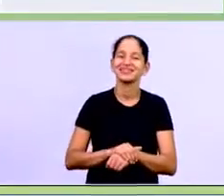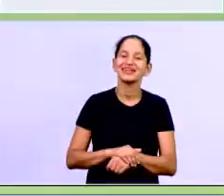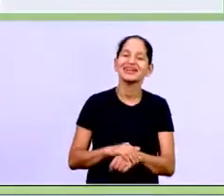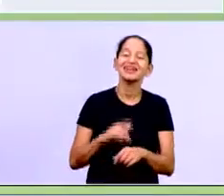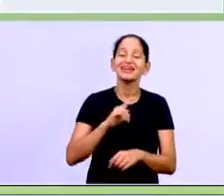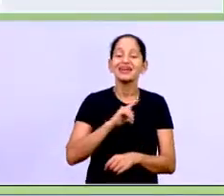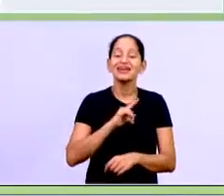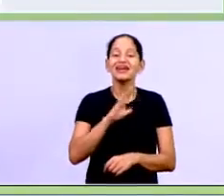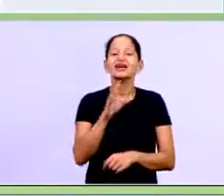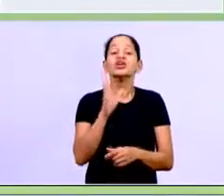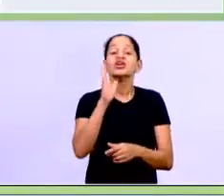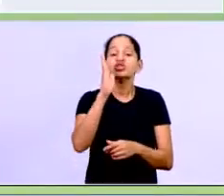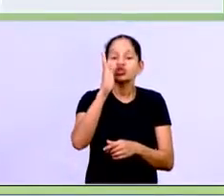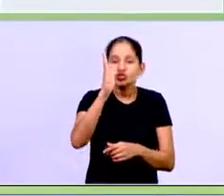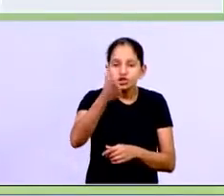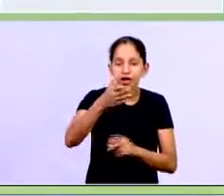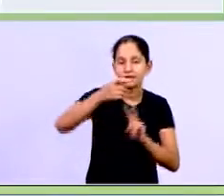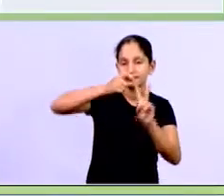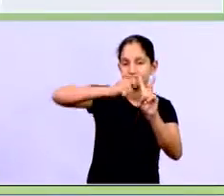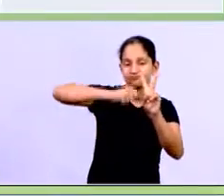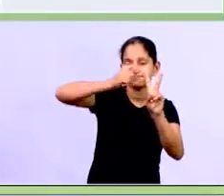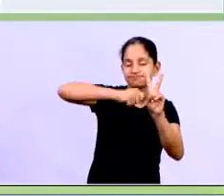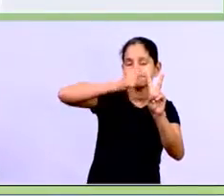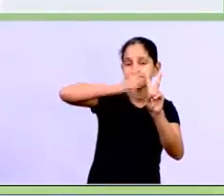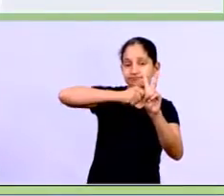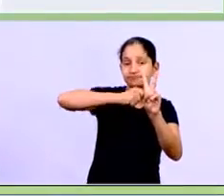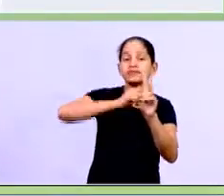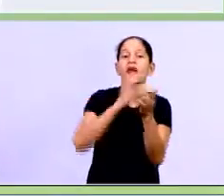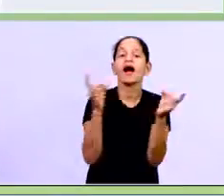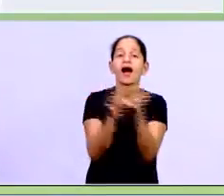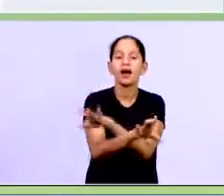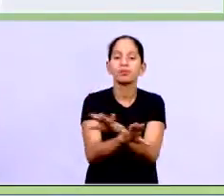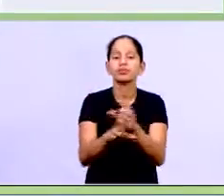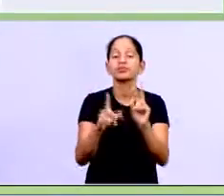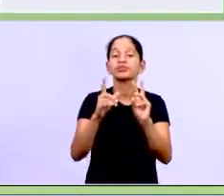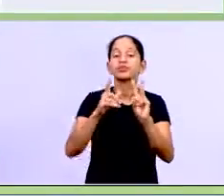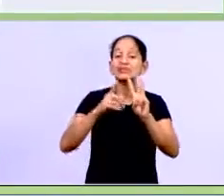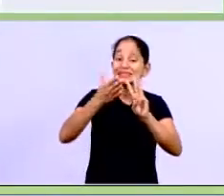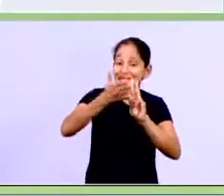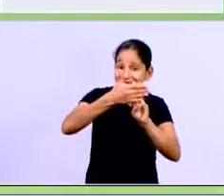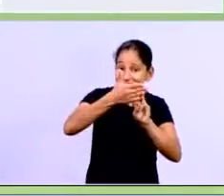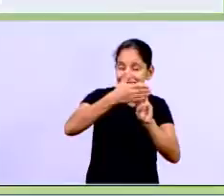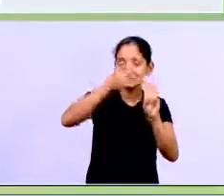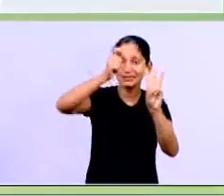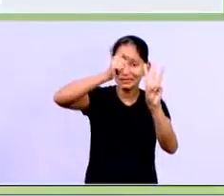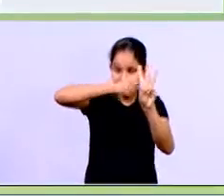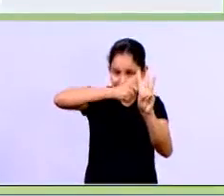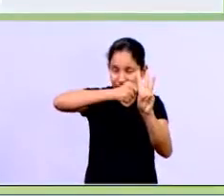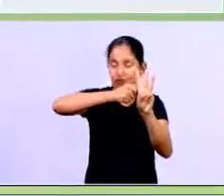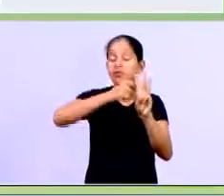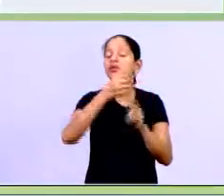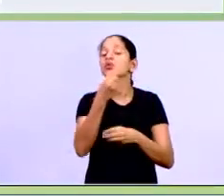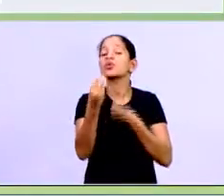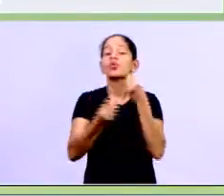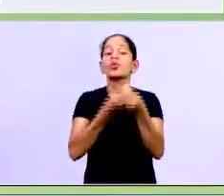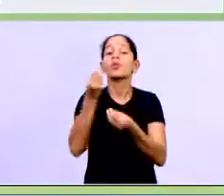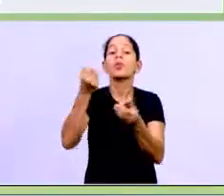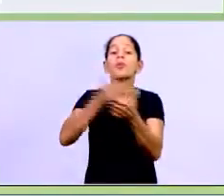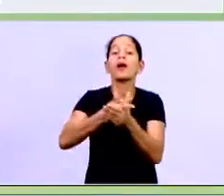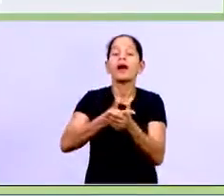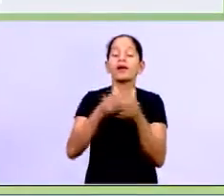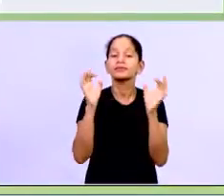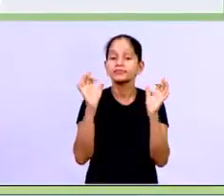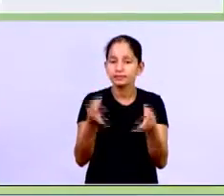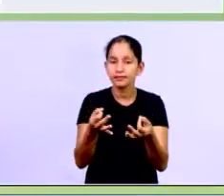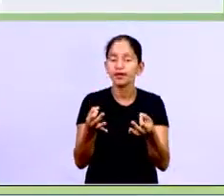Muito bem. Feito o segundo pagamento, eu vou para o terceiro mês. Quando eu for fazer o terceiro pagamento, olha só, o terceiro